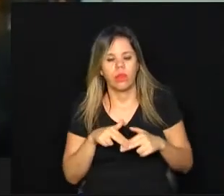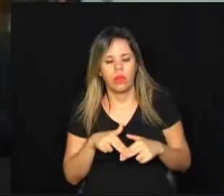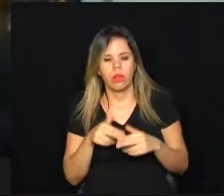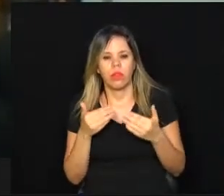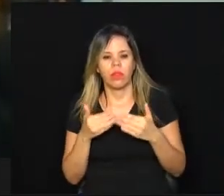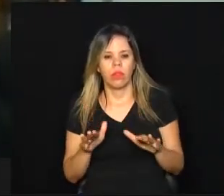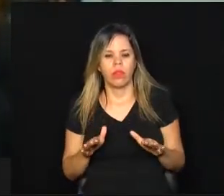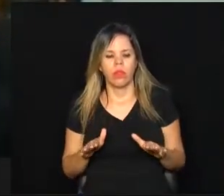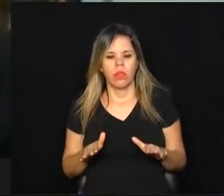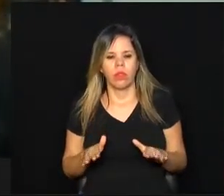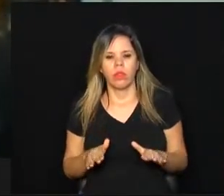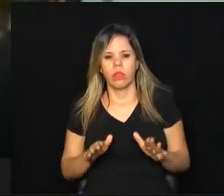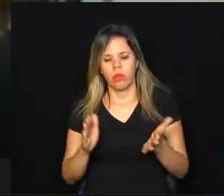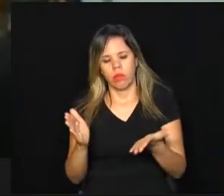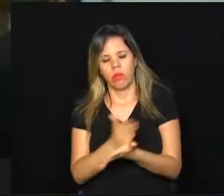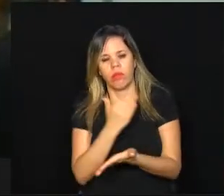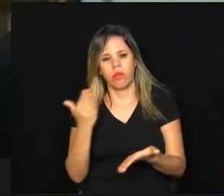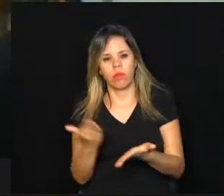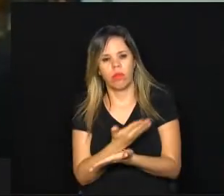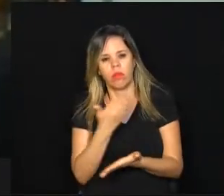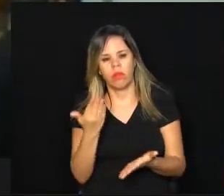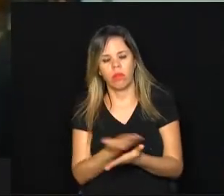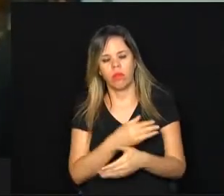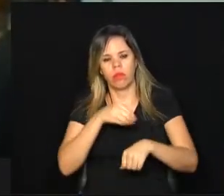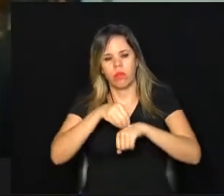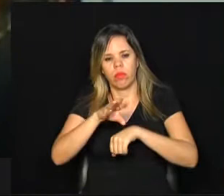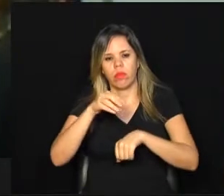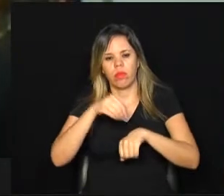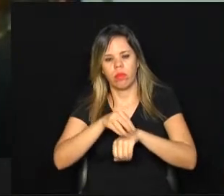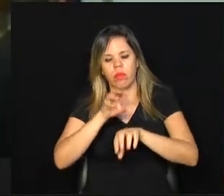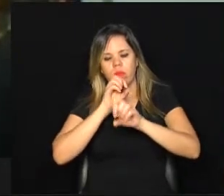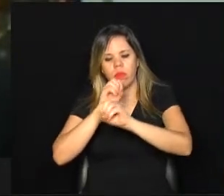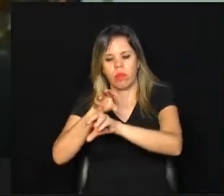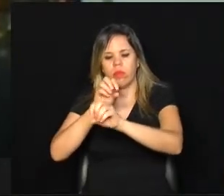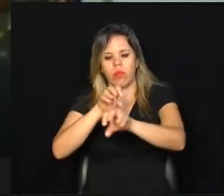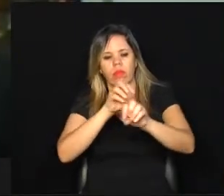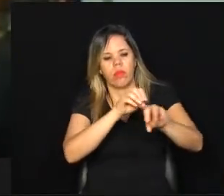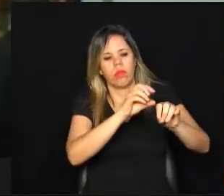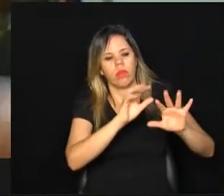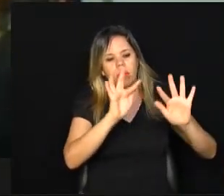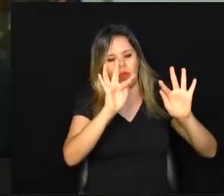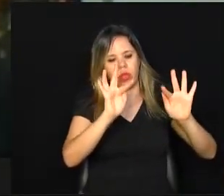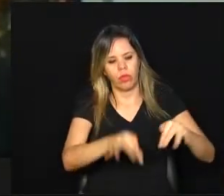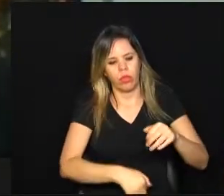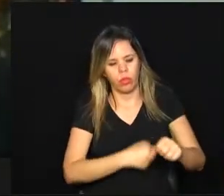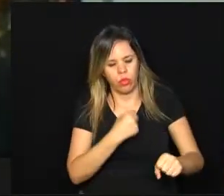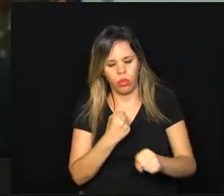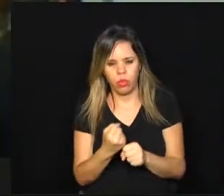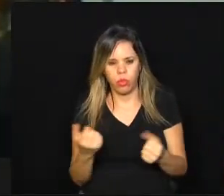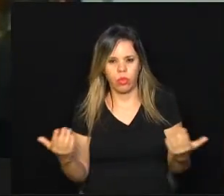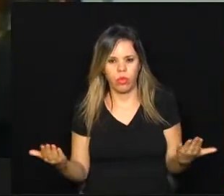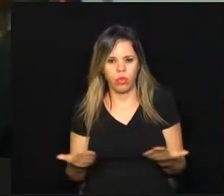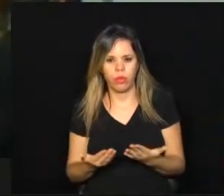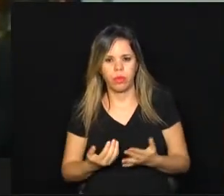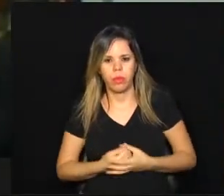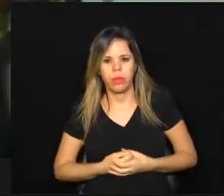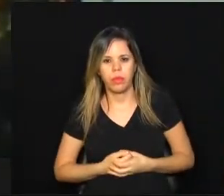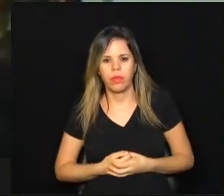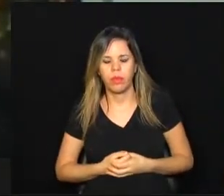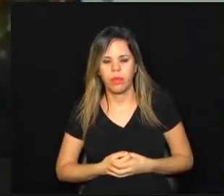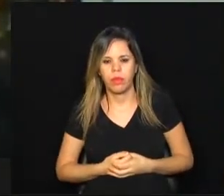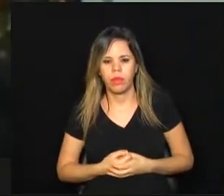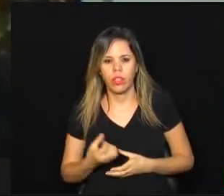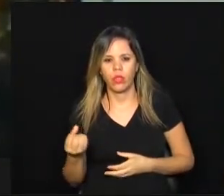lançado cartilhas de orientação, lançamos um guia de orientação no final do ano, lançamos agora um